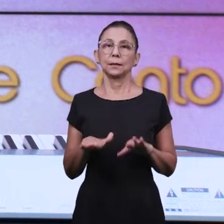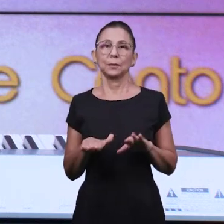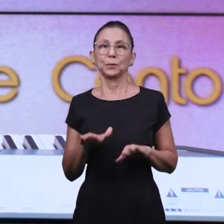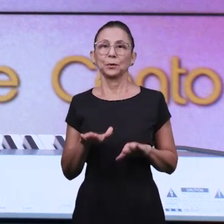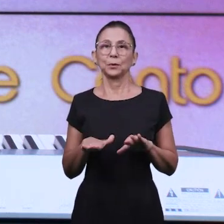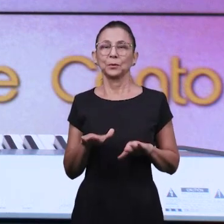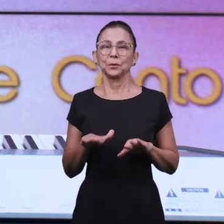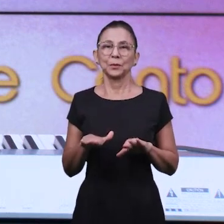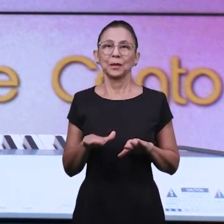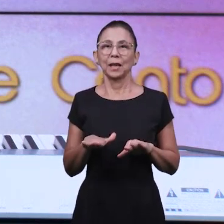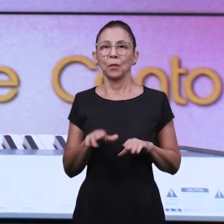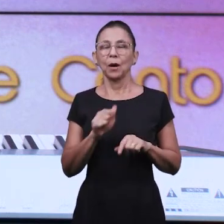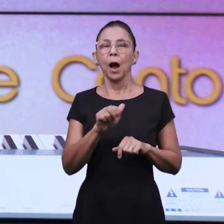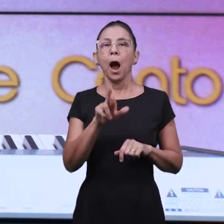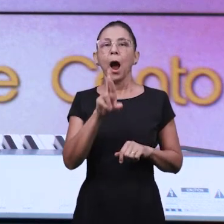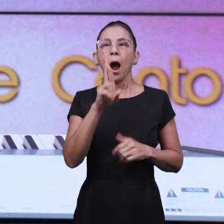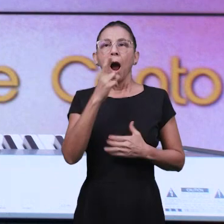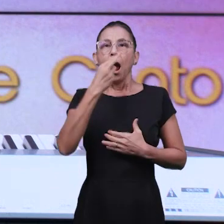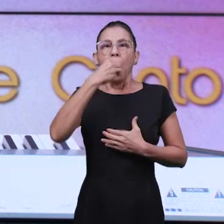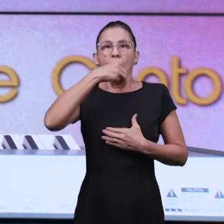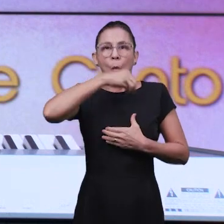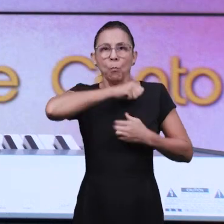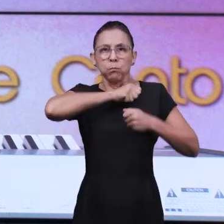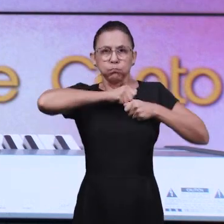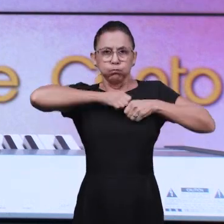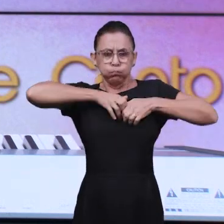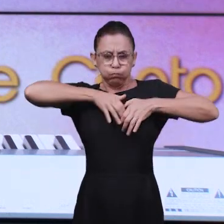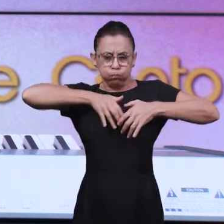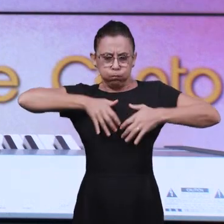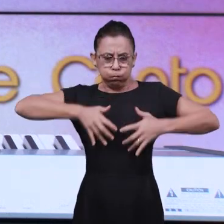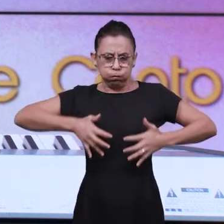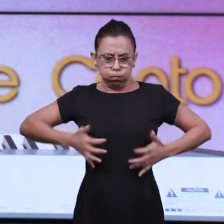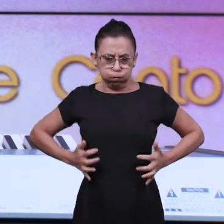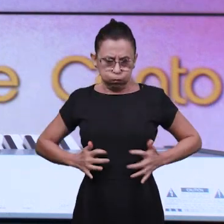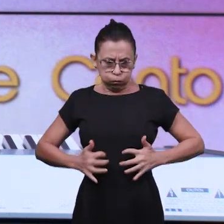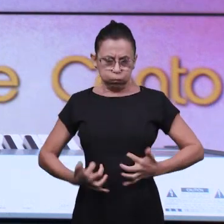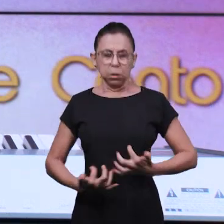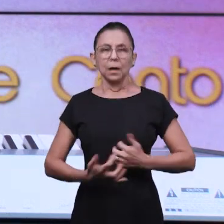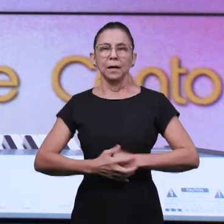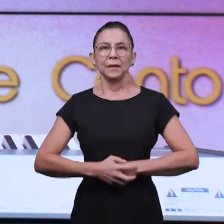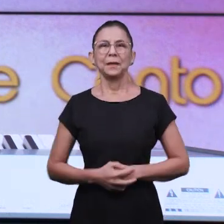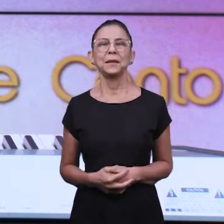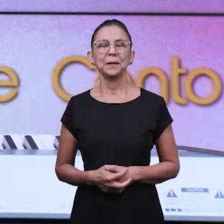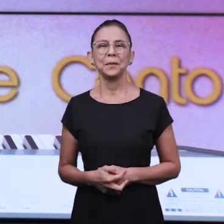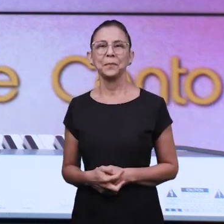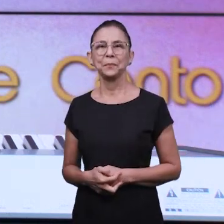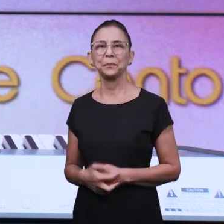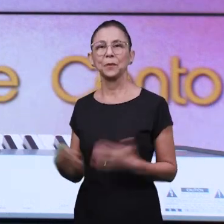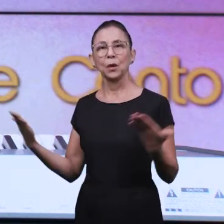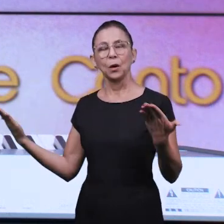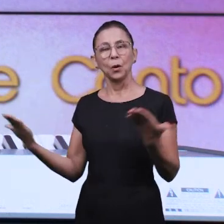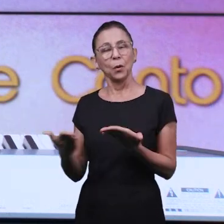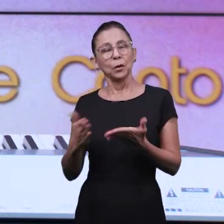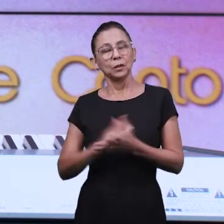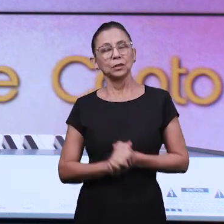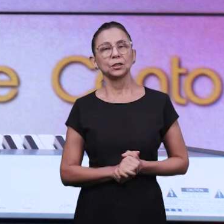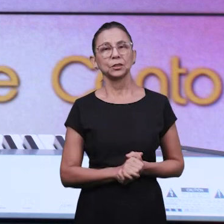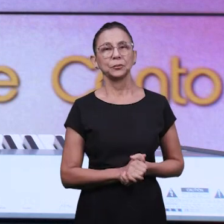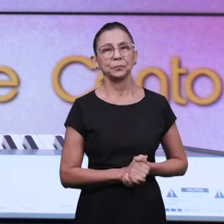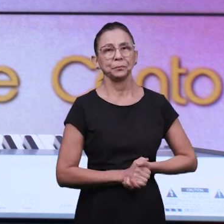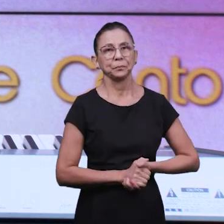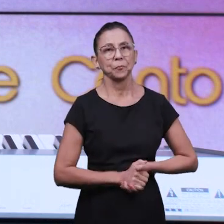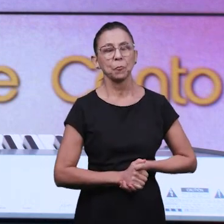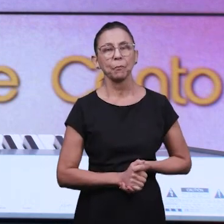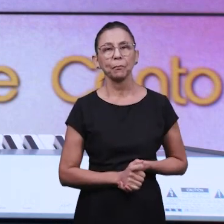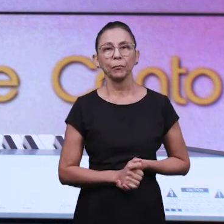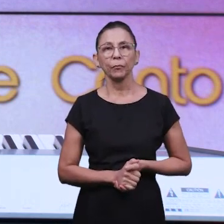dá equilíbrio ao fluxo de ar que está correndo no nosso corpo. Hoje nós teremos uma participação para que os